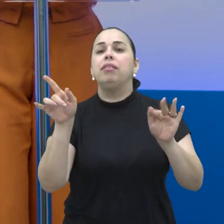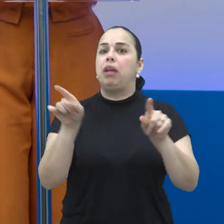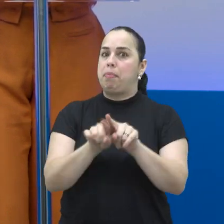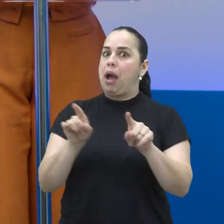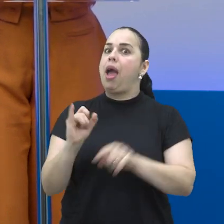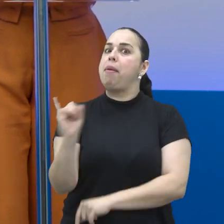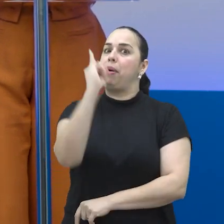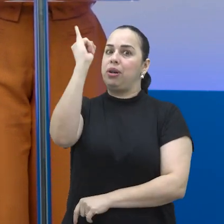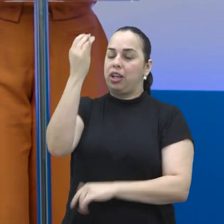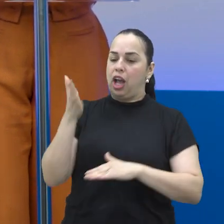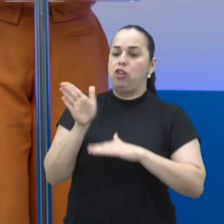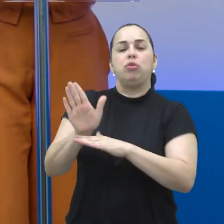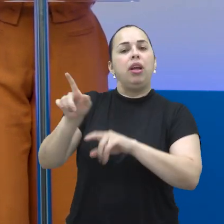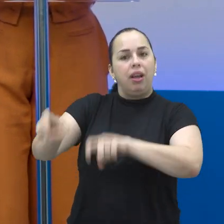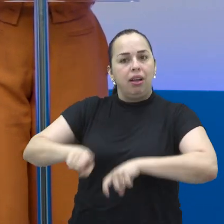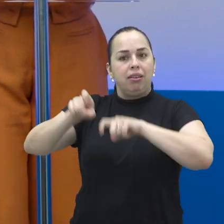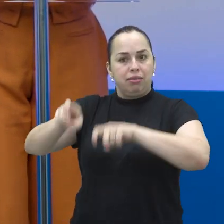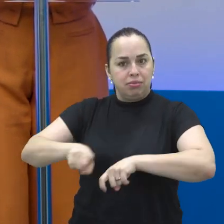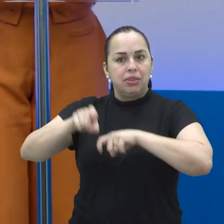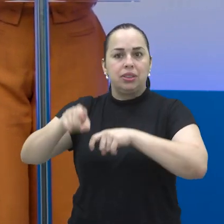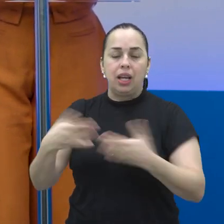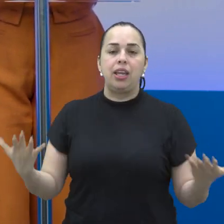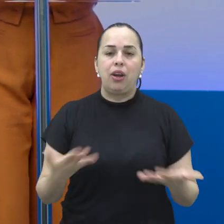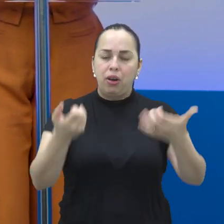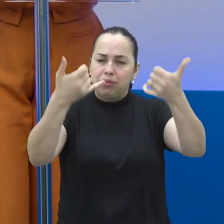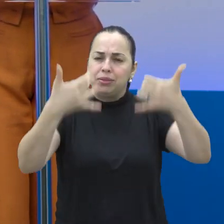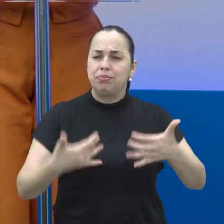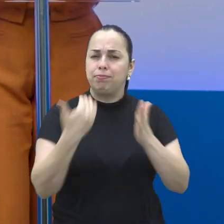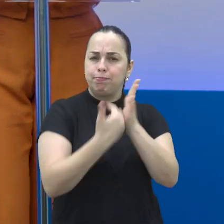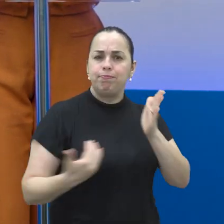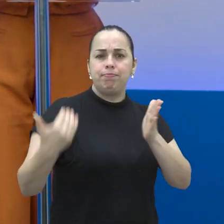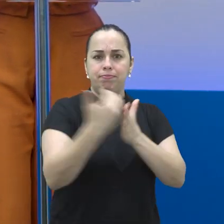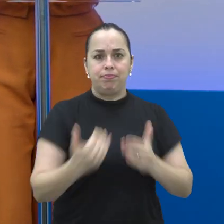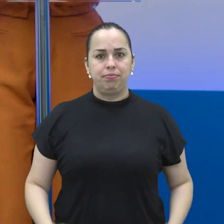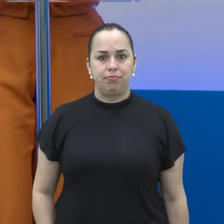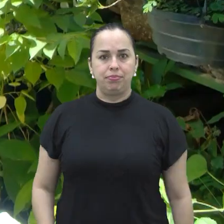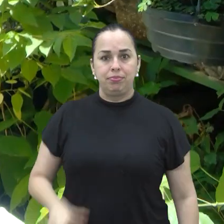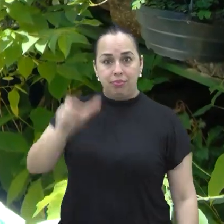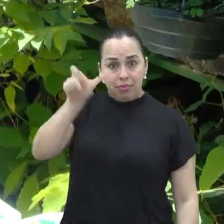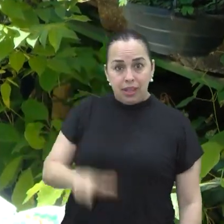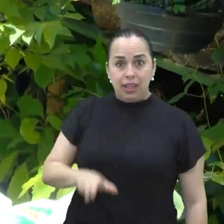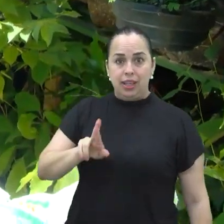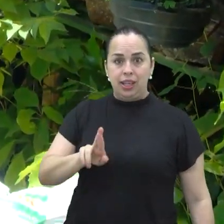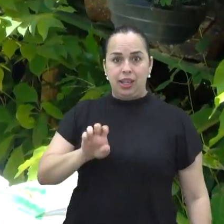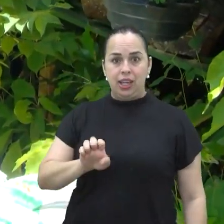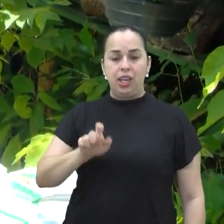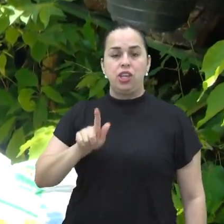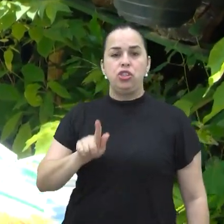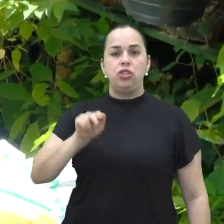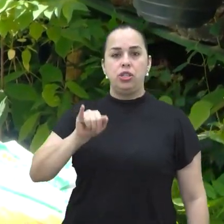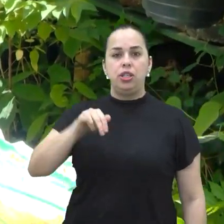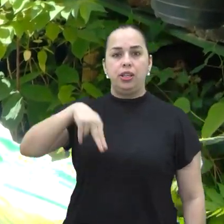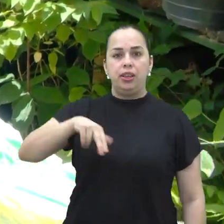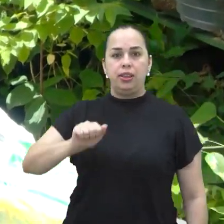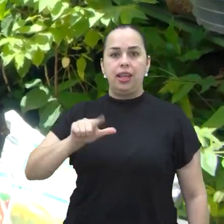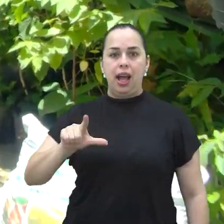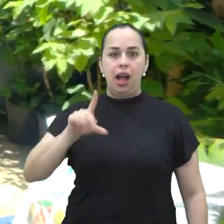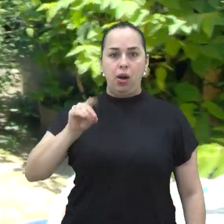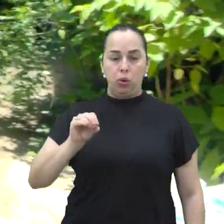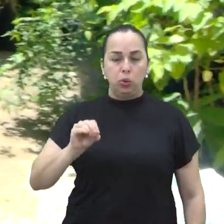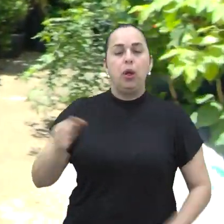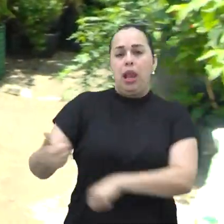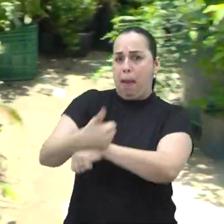para a agricultura, né? Os detalhes dessa matéria a gente confere na reportagem. O Reginaldo é